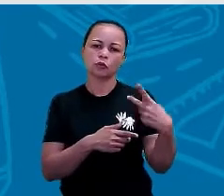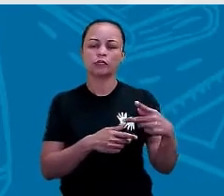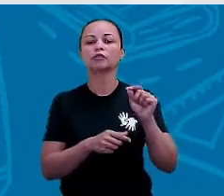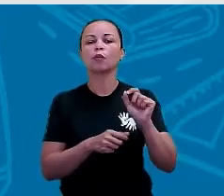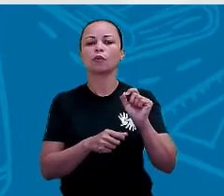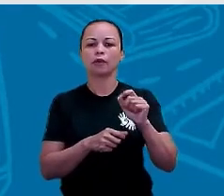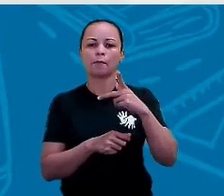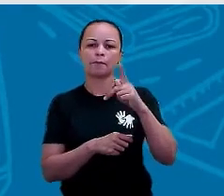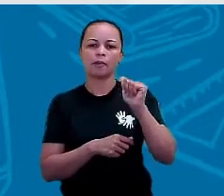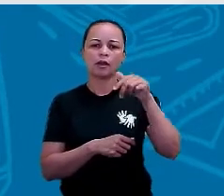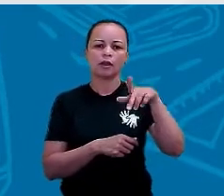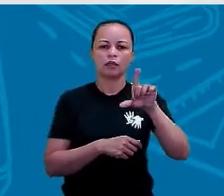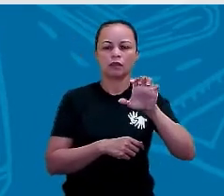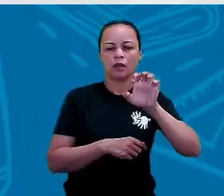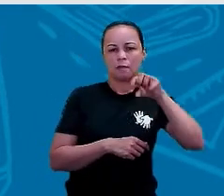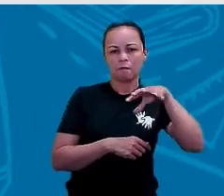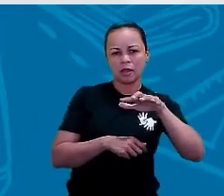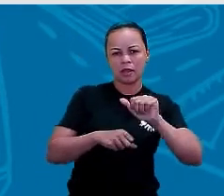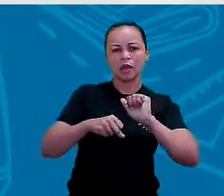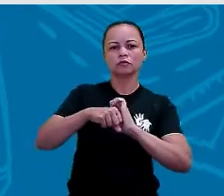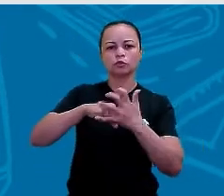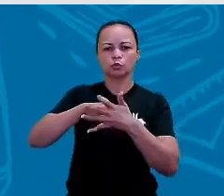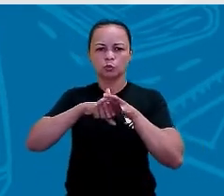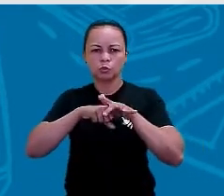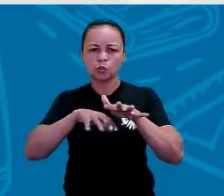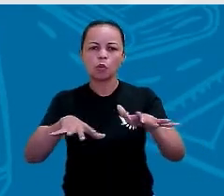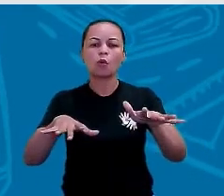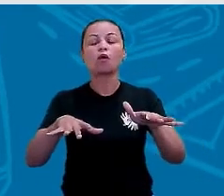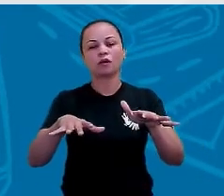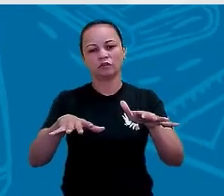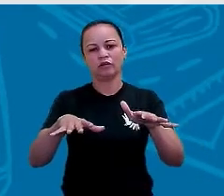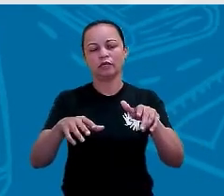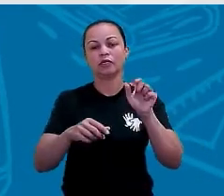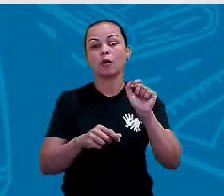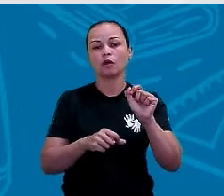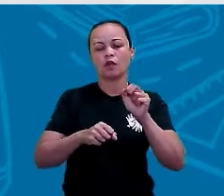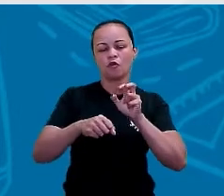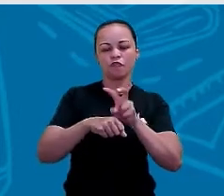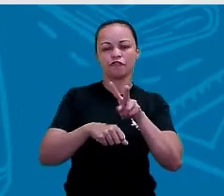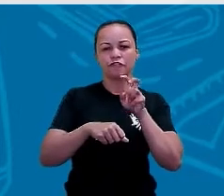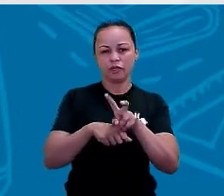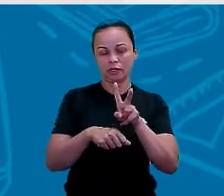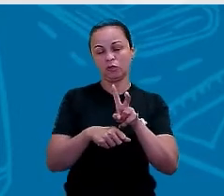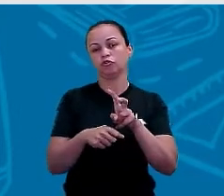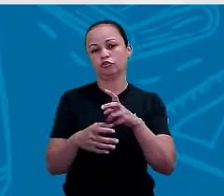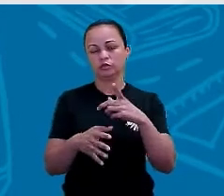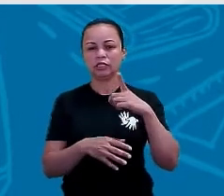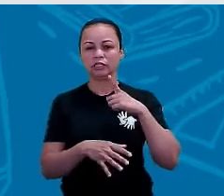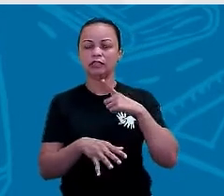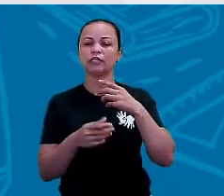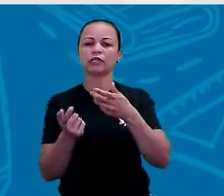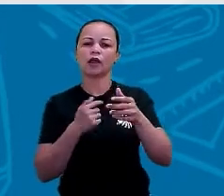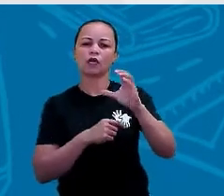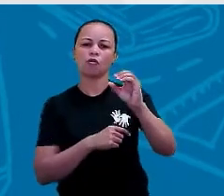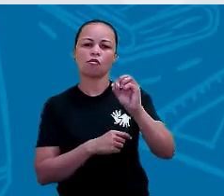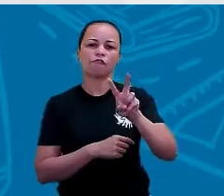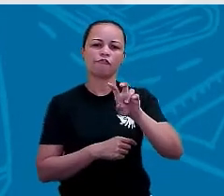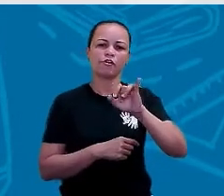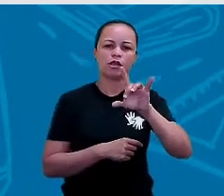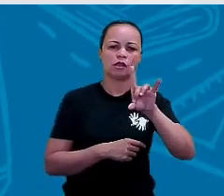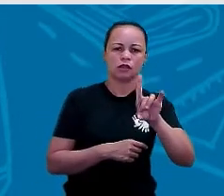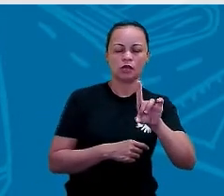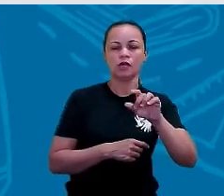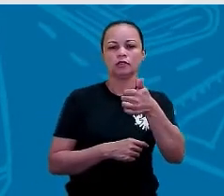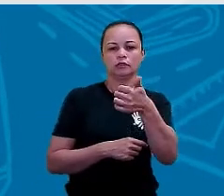pandemia, que era a pandemia do coronavírus, tá certo? O vírus que causava, a Covid-19, tá